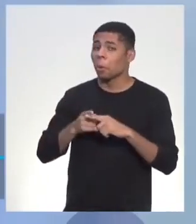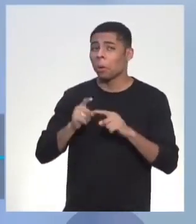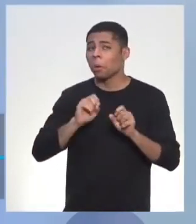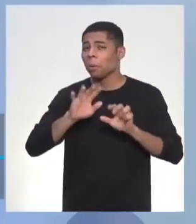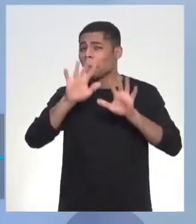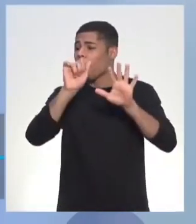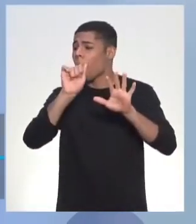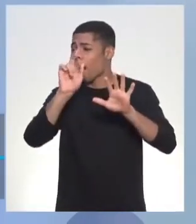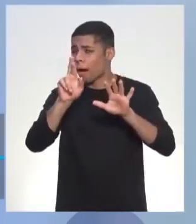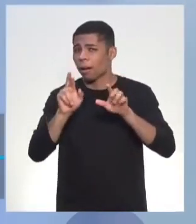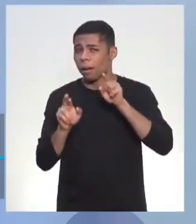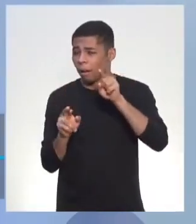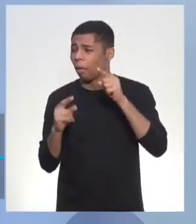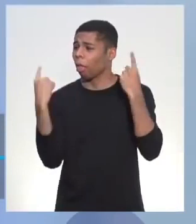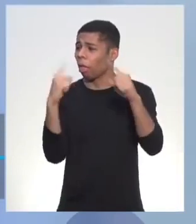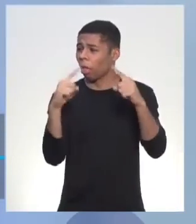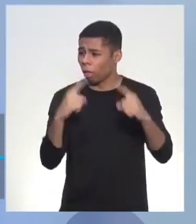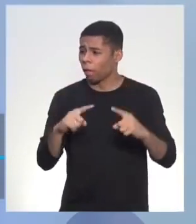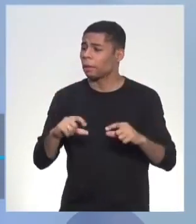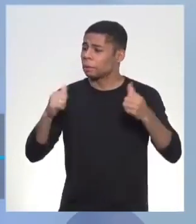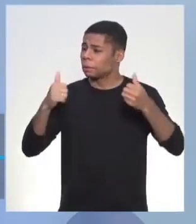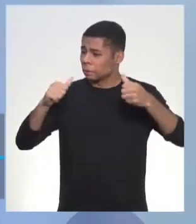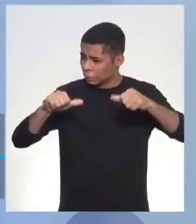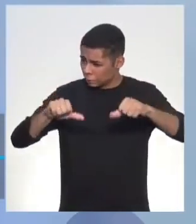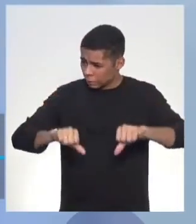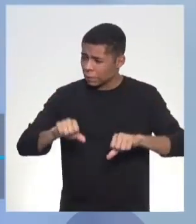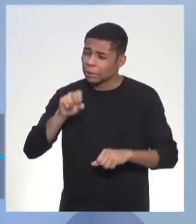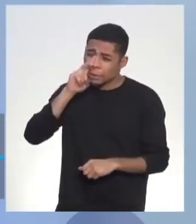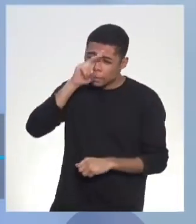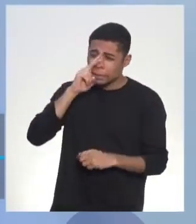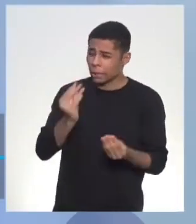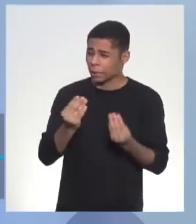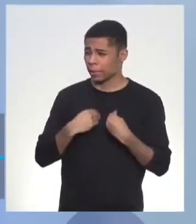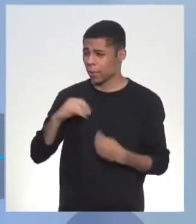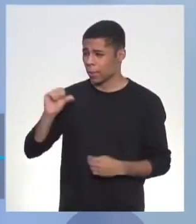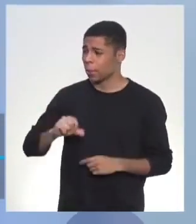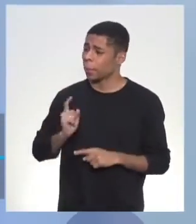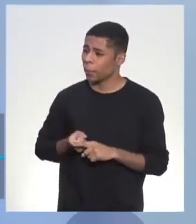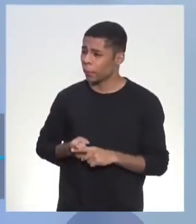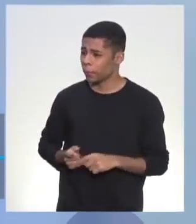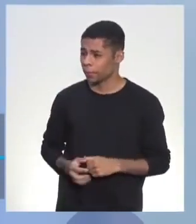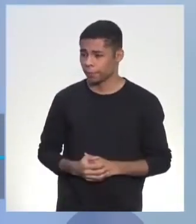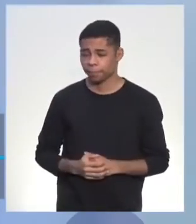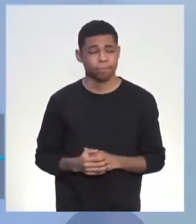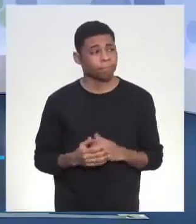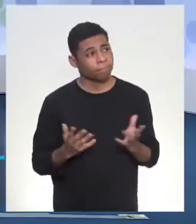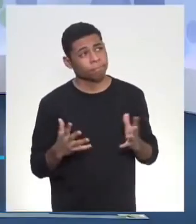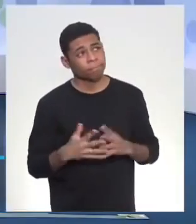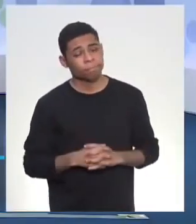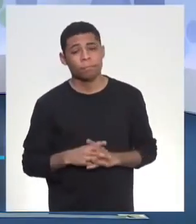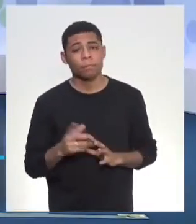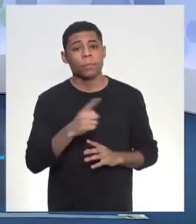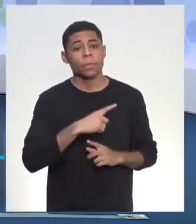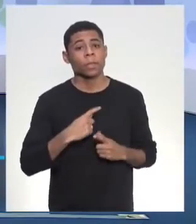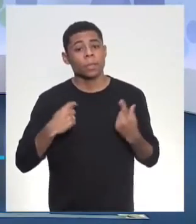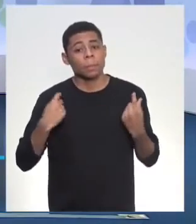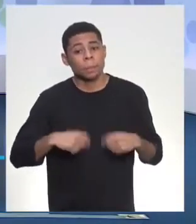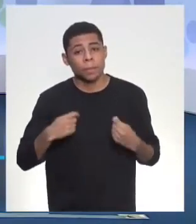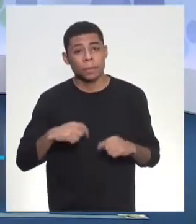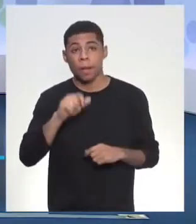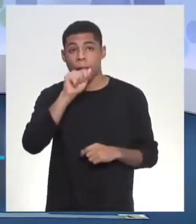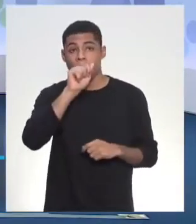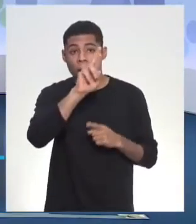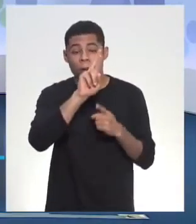poluição atmosférica ela é tão tóxica, tão agressiva para a gente? Bom, nós precisamos da atmosfera,